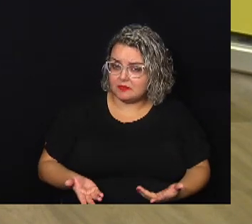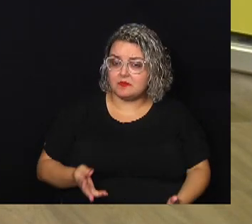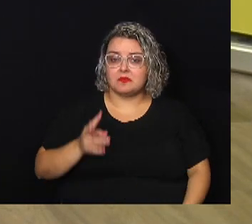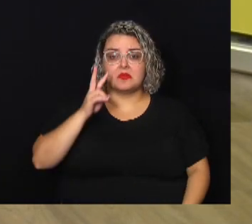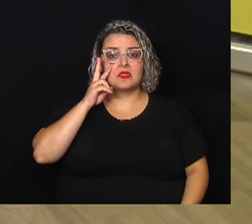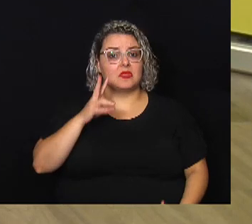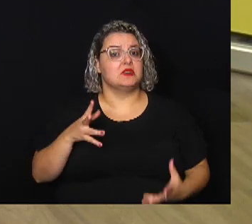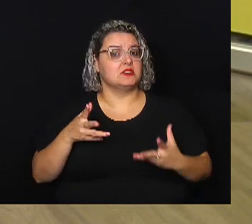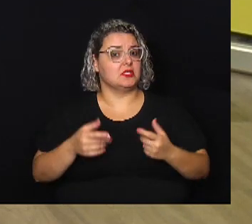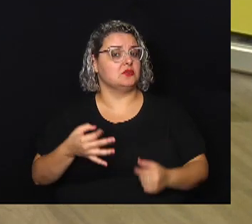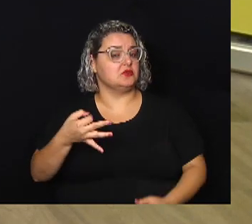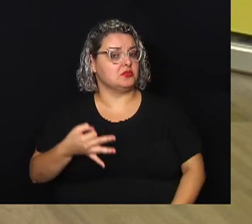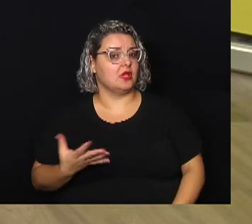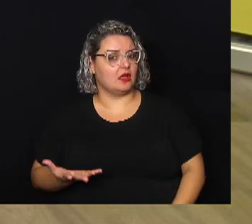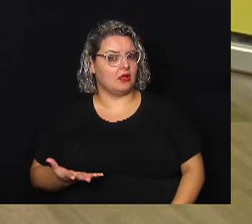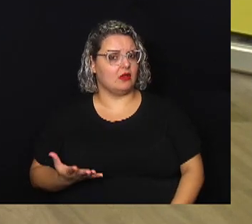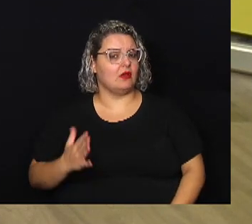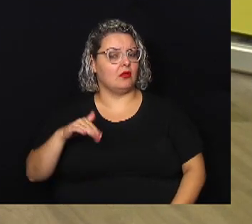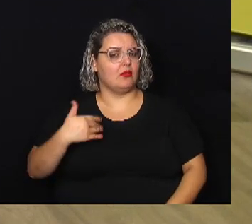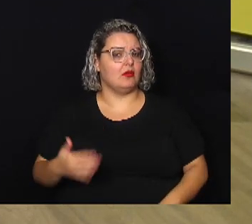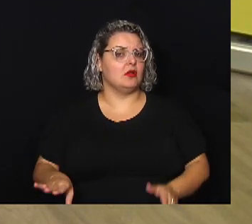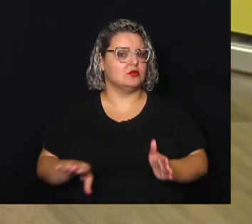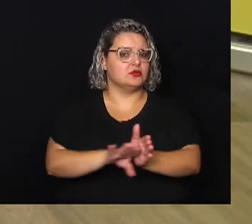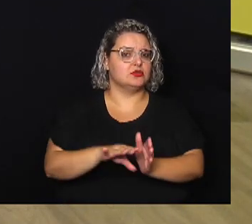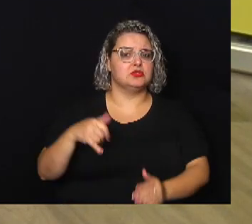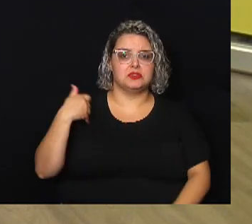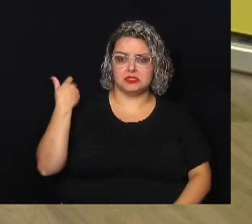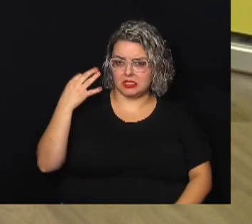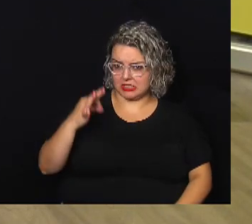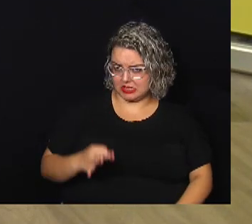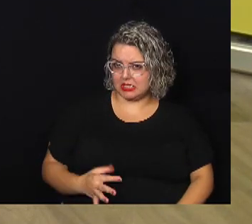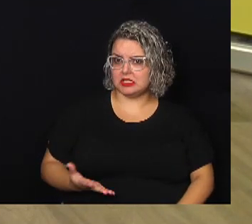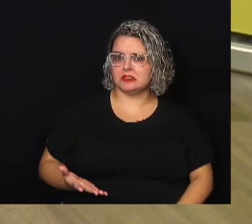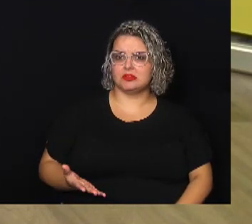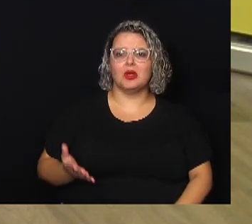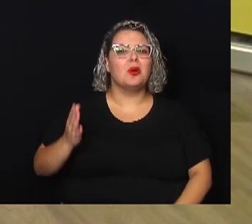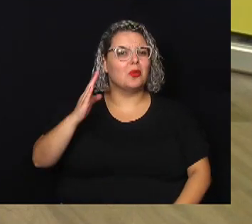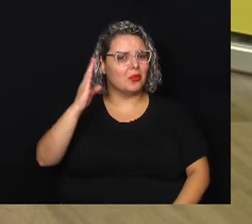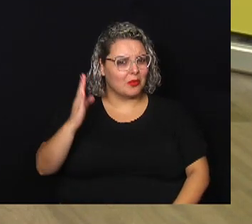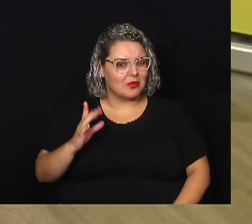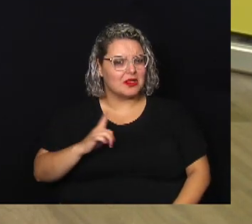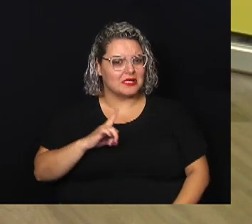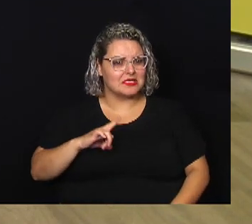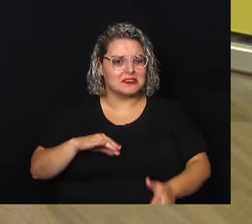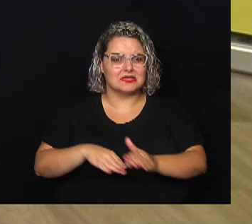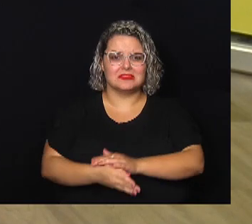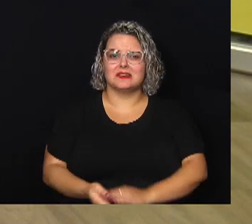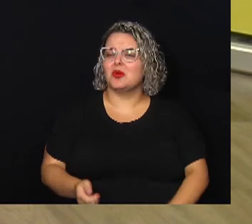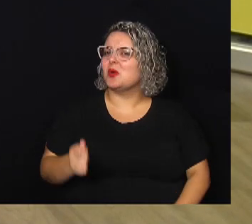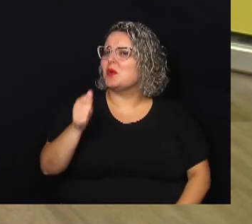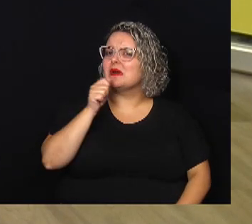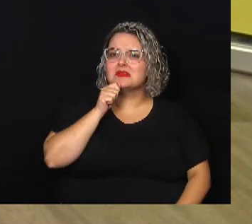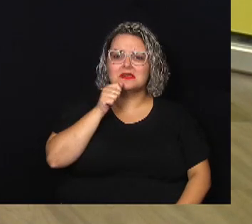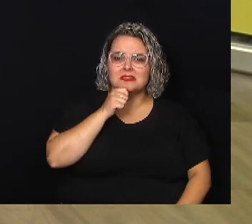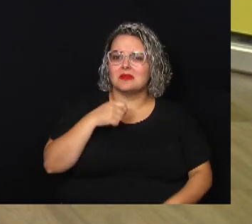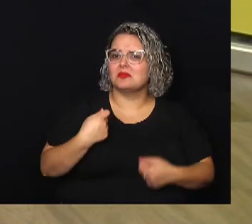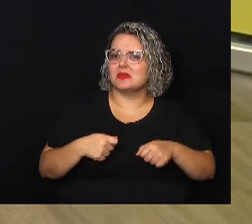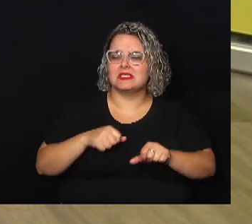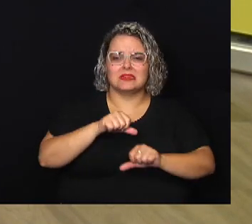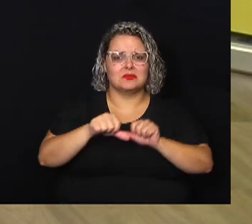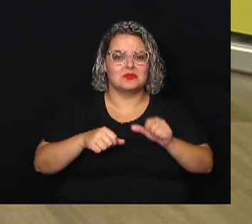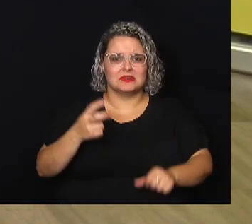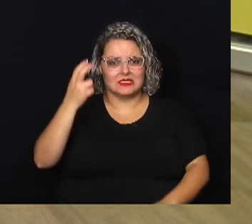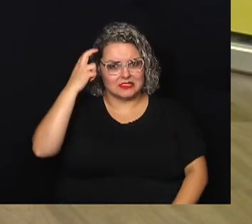está tudo bem quando chega na idade certa. O brasileiro tem esse hábito ou ainda a gente precisa mudar essa